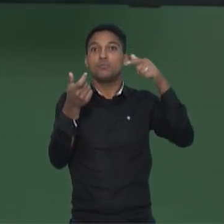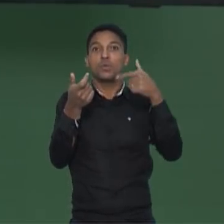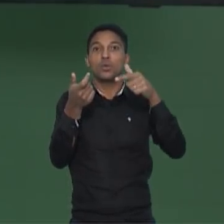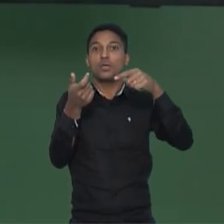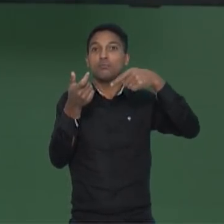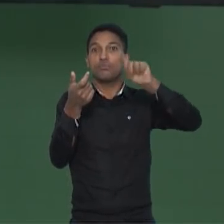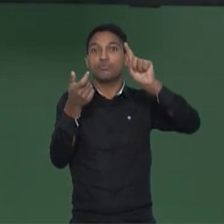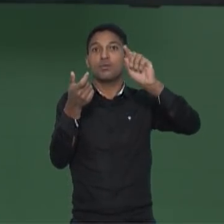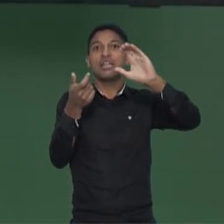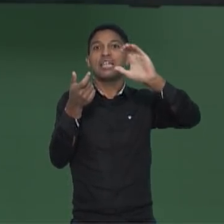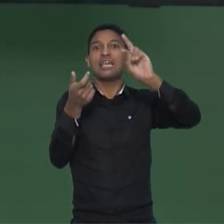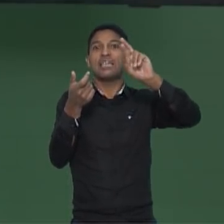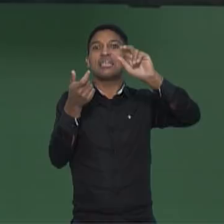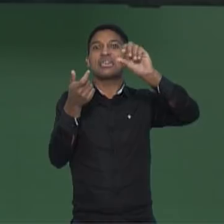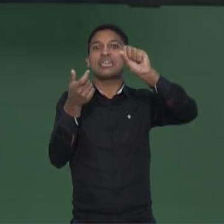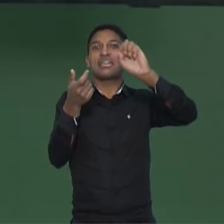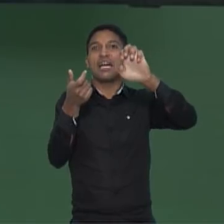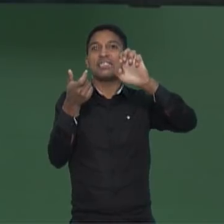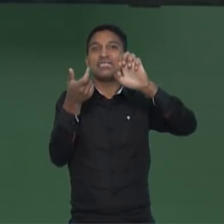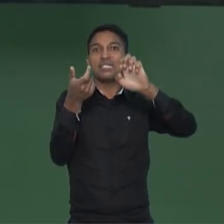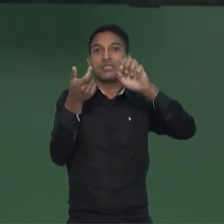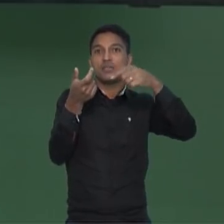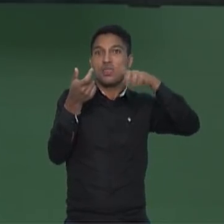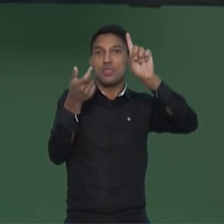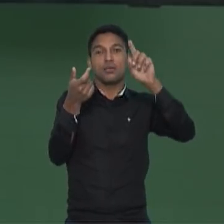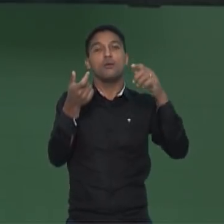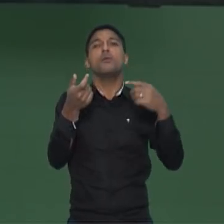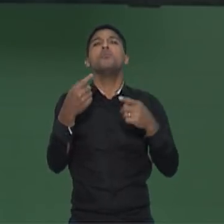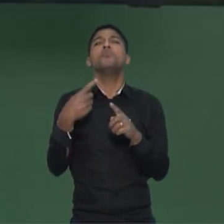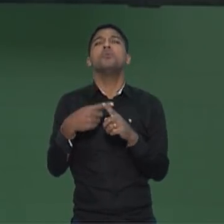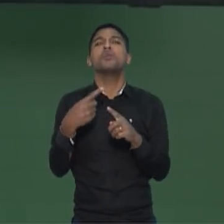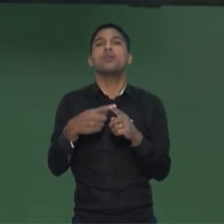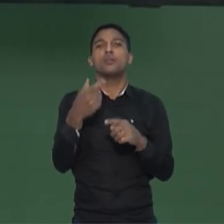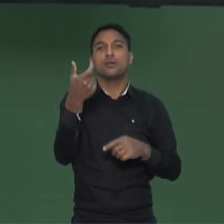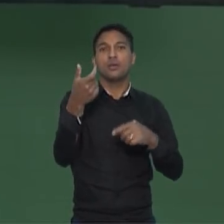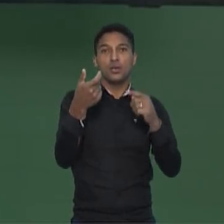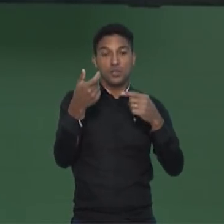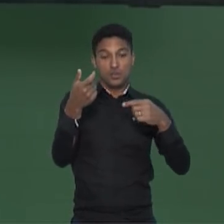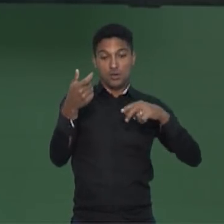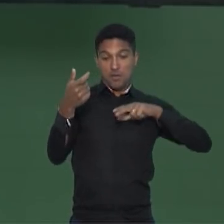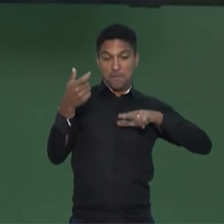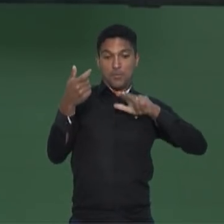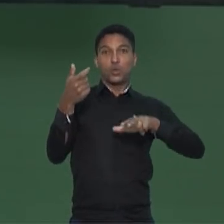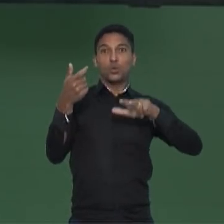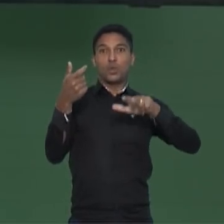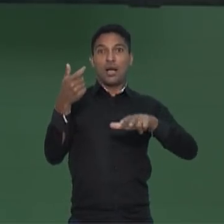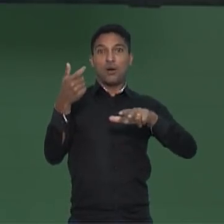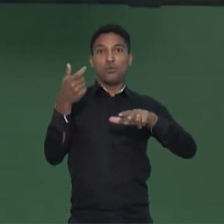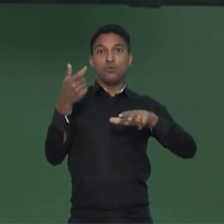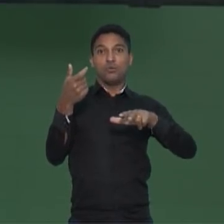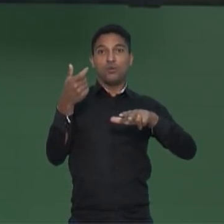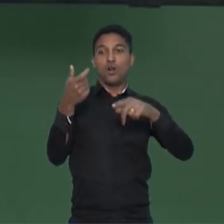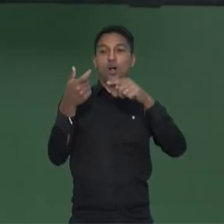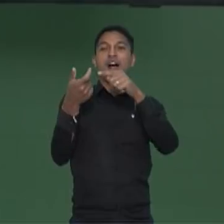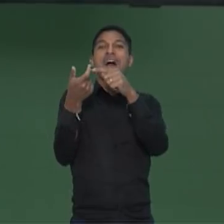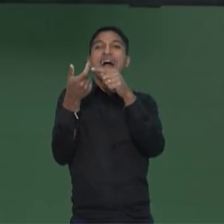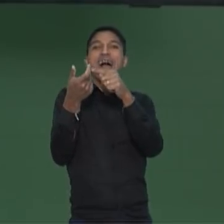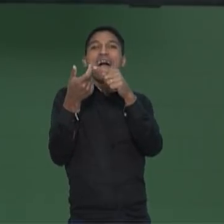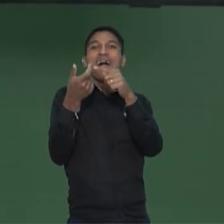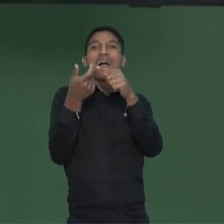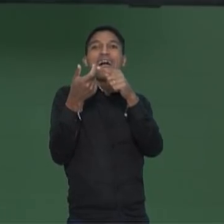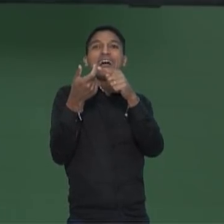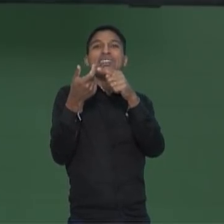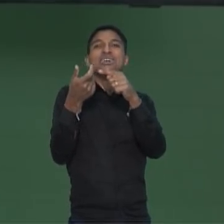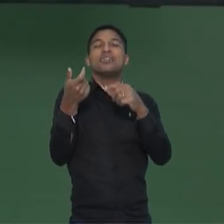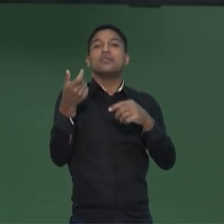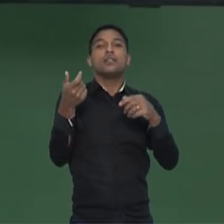grave aqui. Por quê? Portugal não admite o artigo a. Lembrando que a crase é a